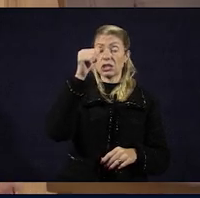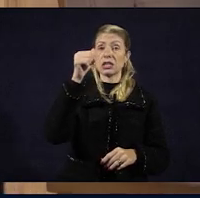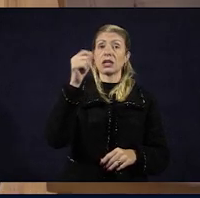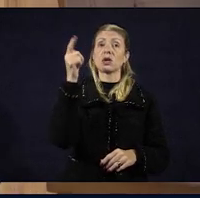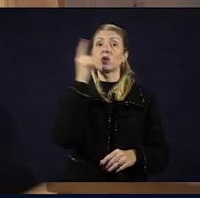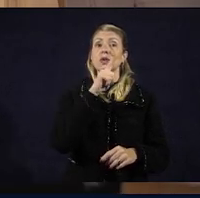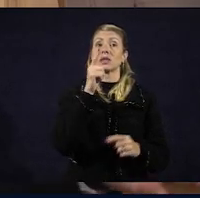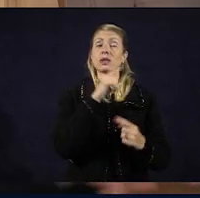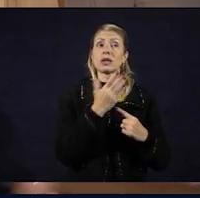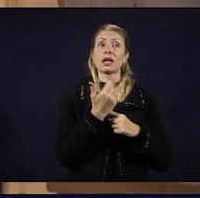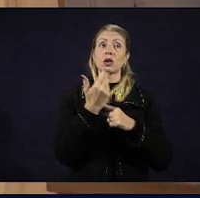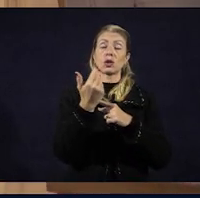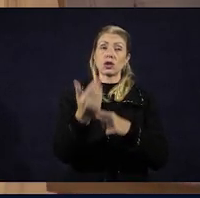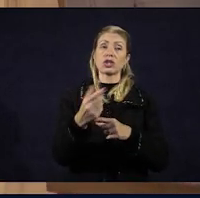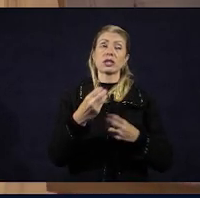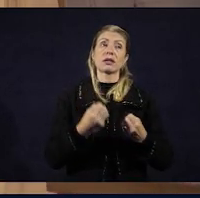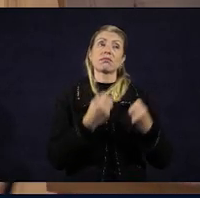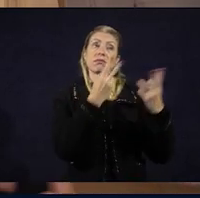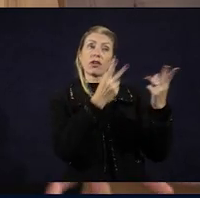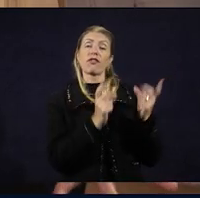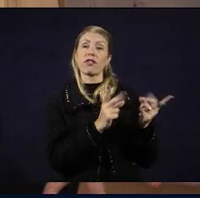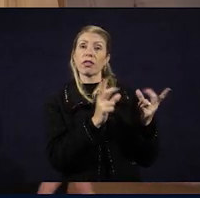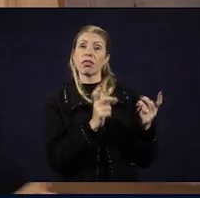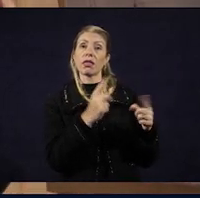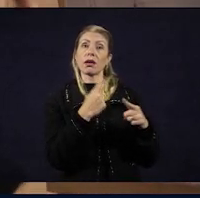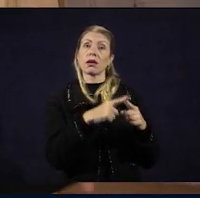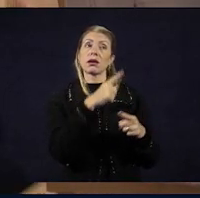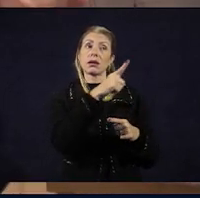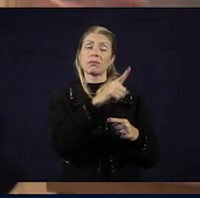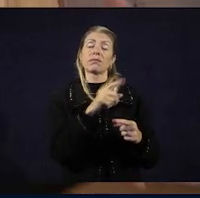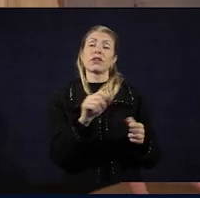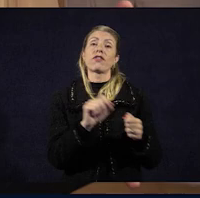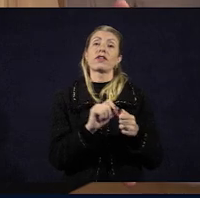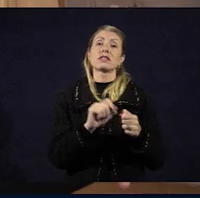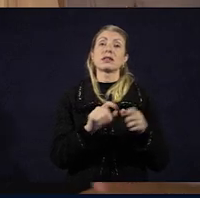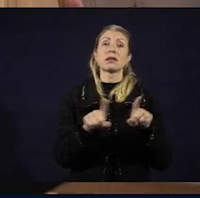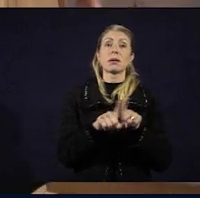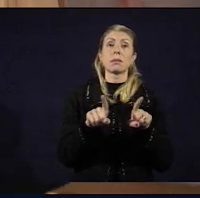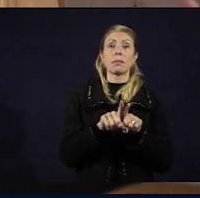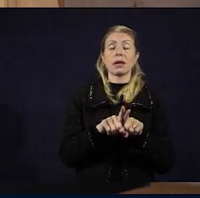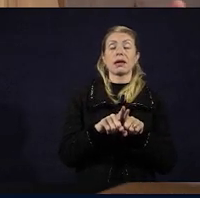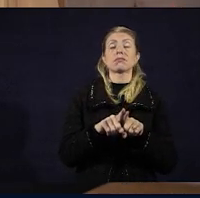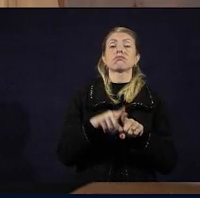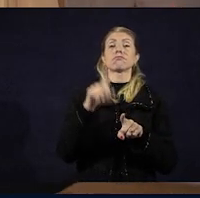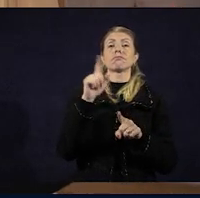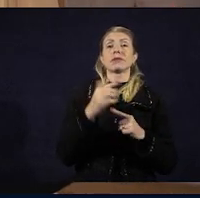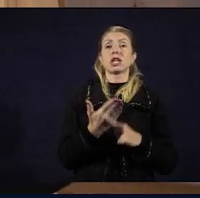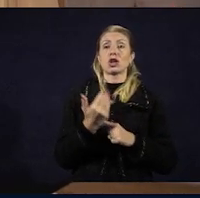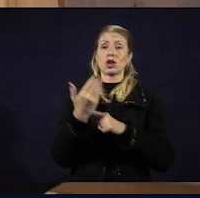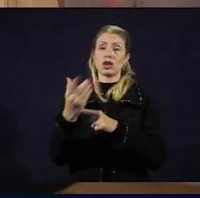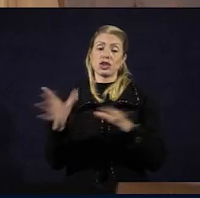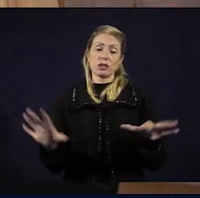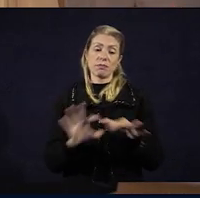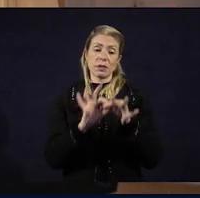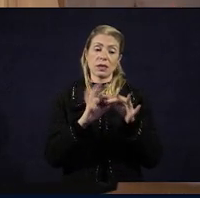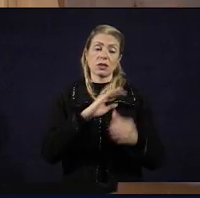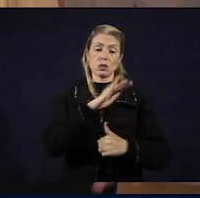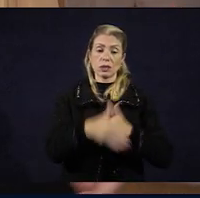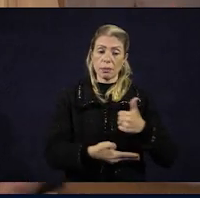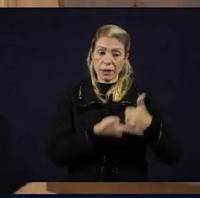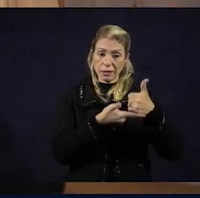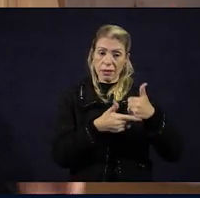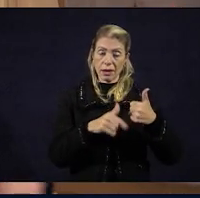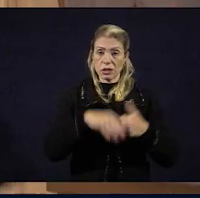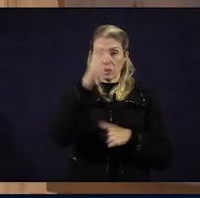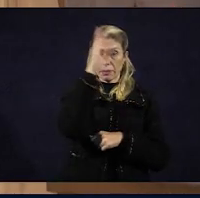comprar umas tecnologia Vamos ver outro então é muito bacana porque foi eficiência tecnologia na veia aliada a parte sustentável que o Brasil tem